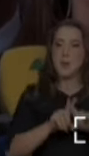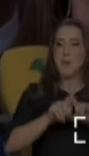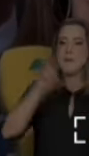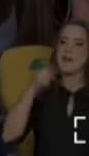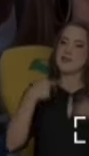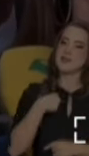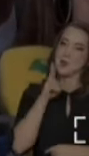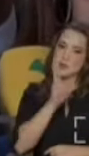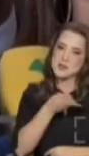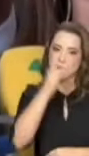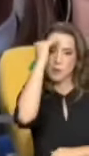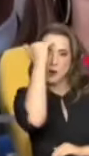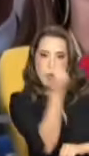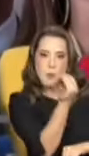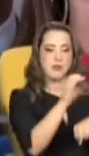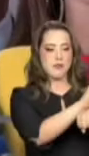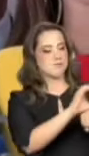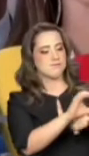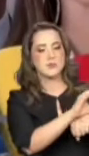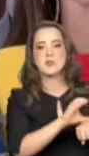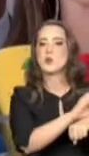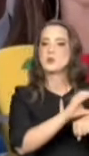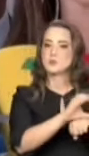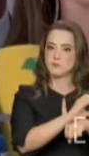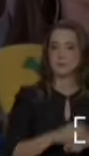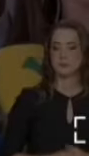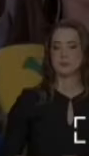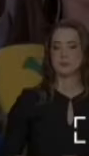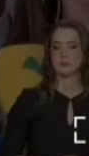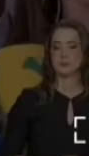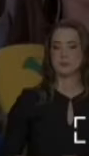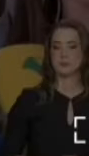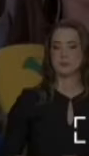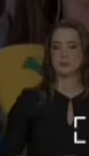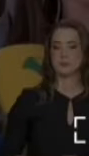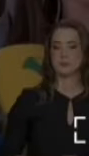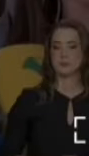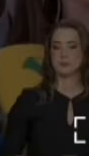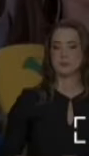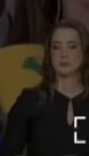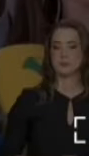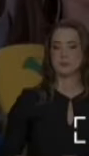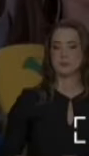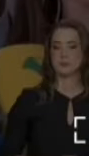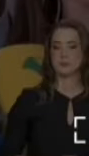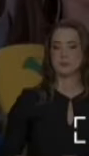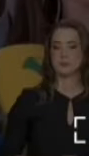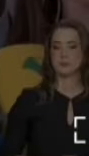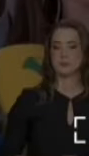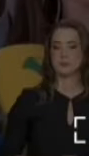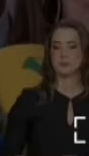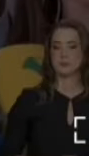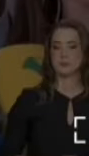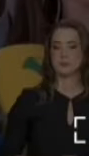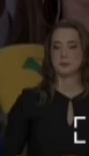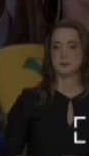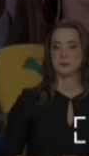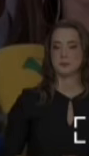Sempre joguei dentro das quatro linhas da Constituição. Joguei dentro das quatro linhas, sempre.